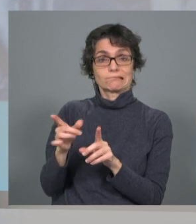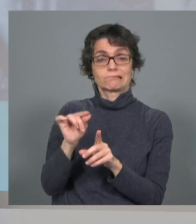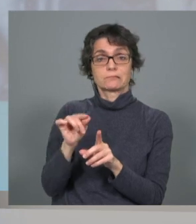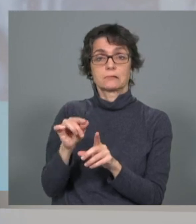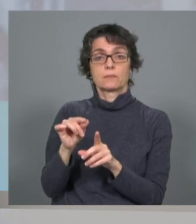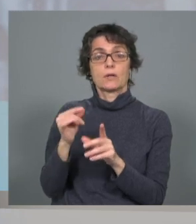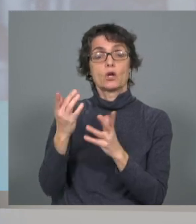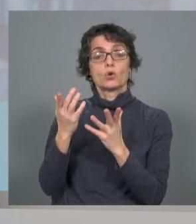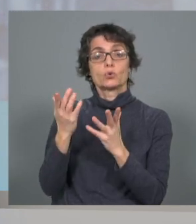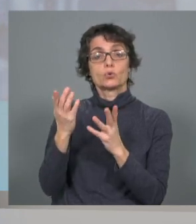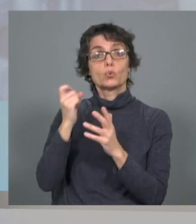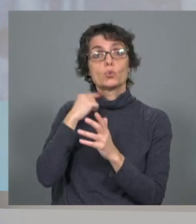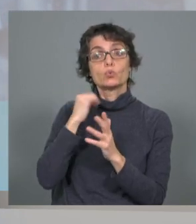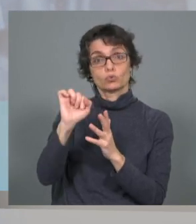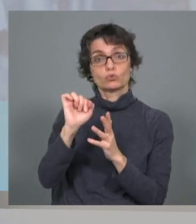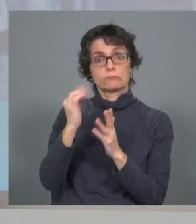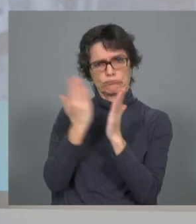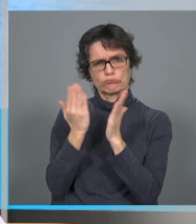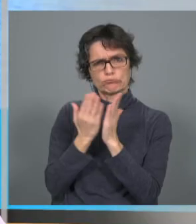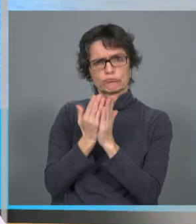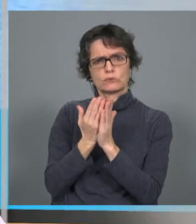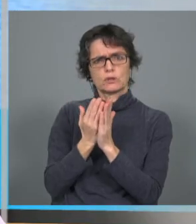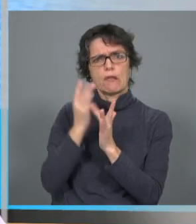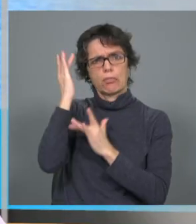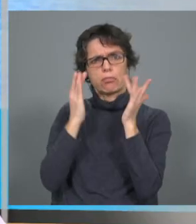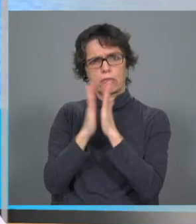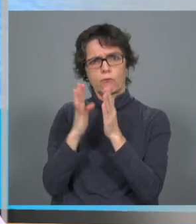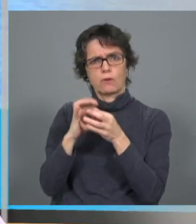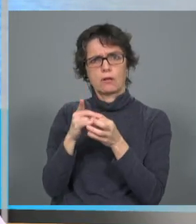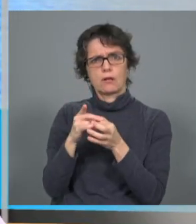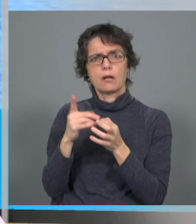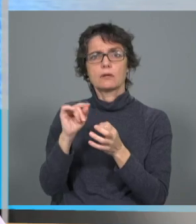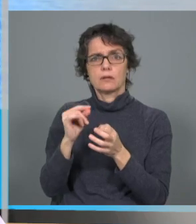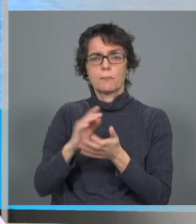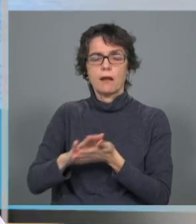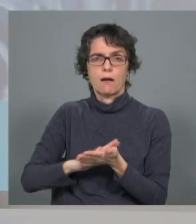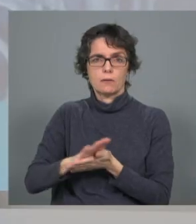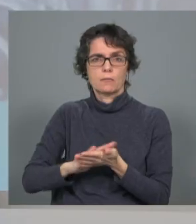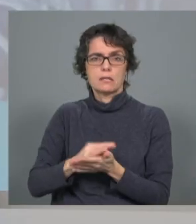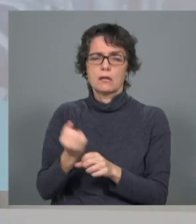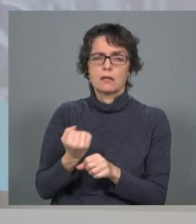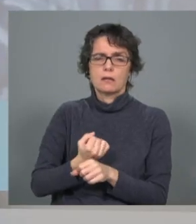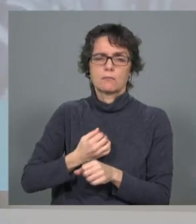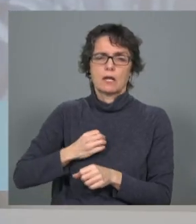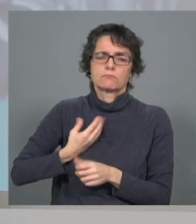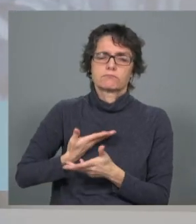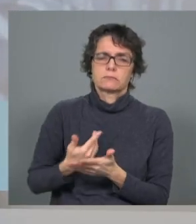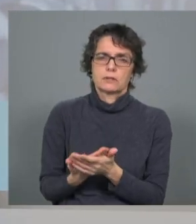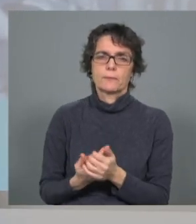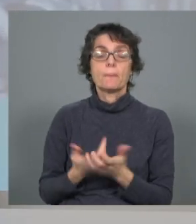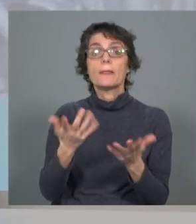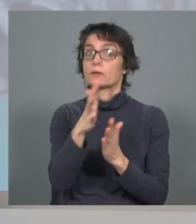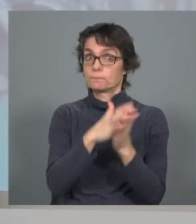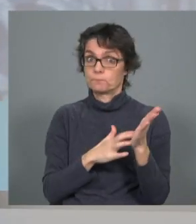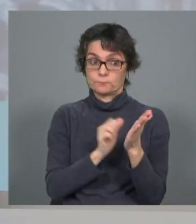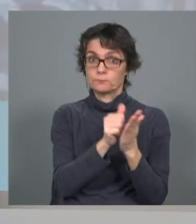tirou, não é? Que acredito que dê fundamento também a esse trabalho de caridade e que se leva por diante de forma diferente. Vamos então olhar os textos